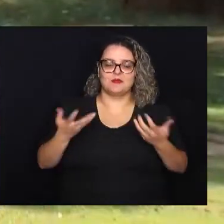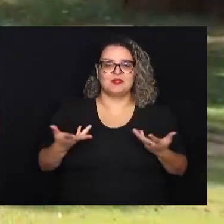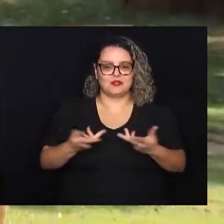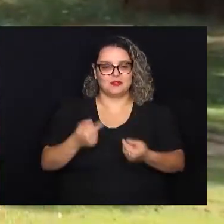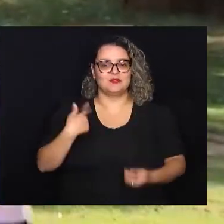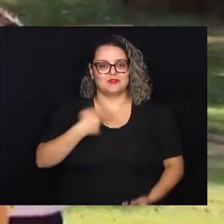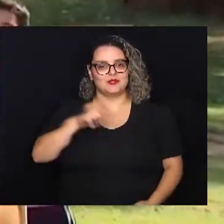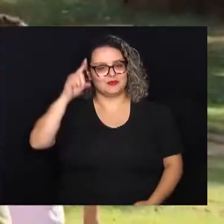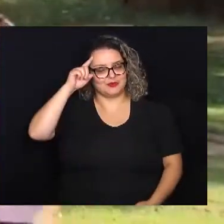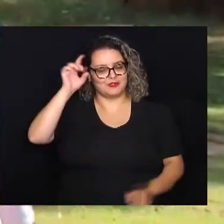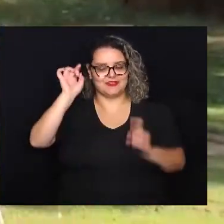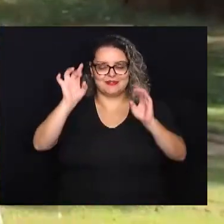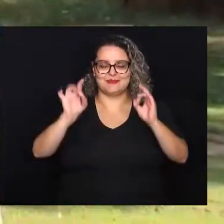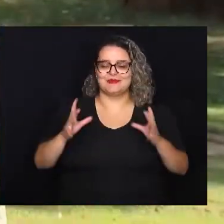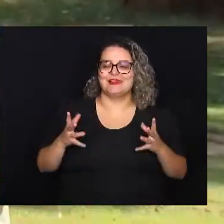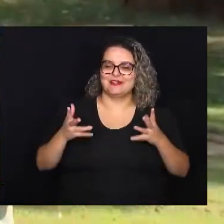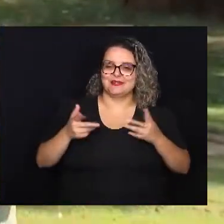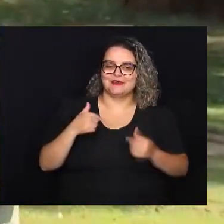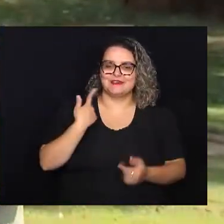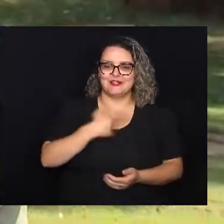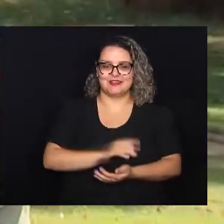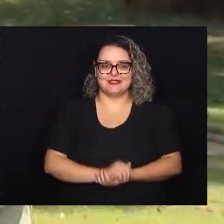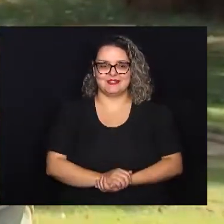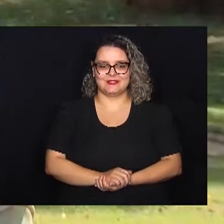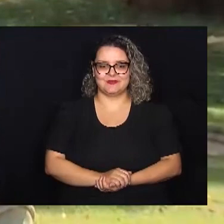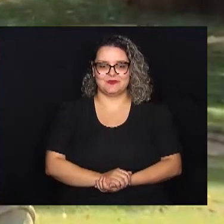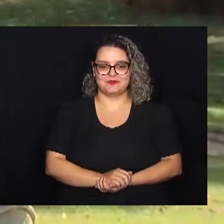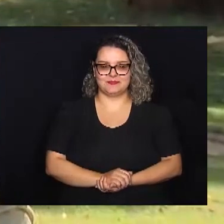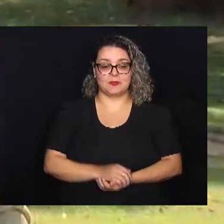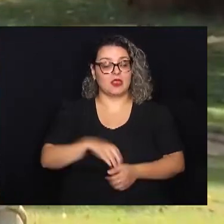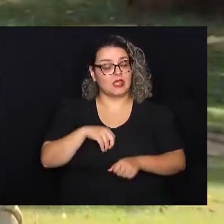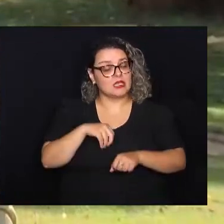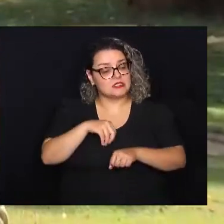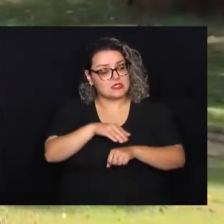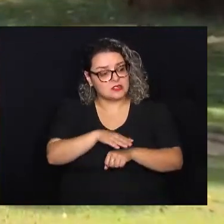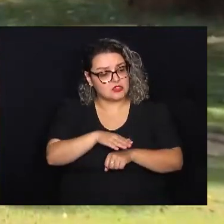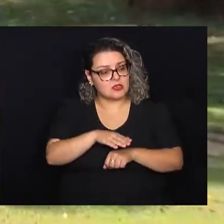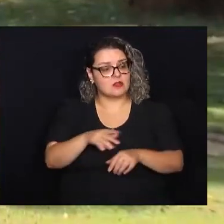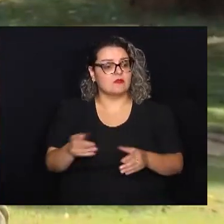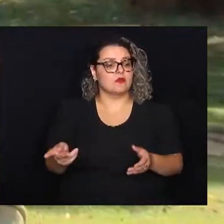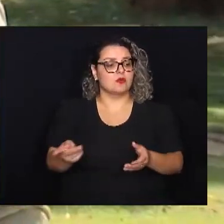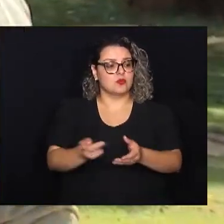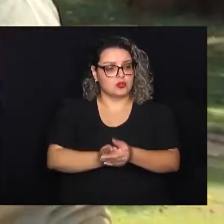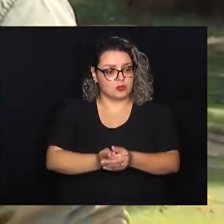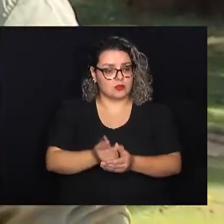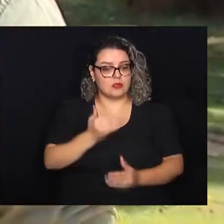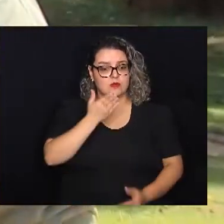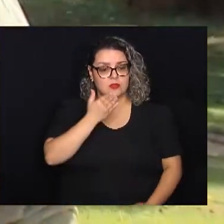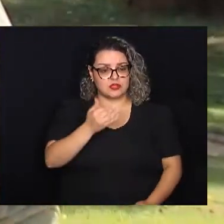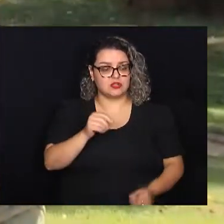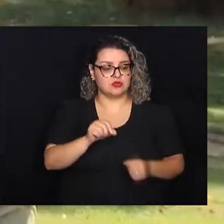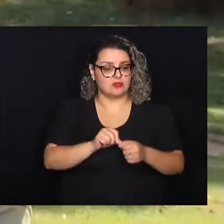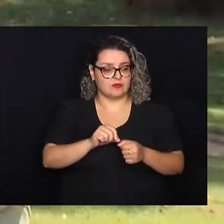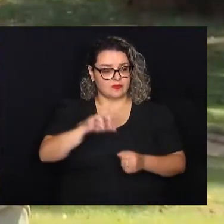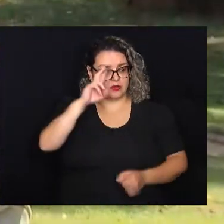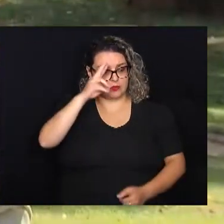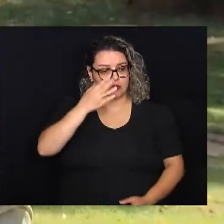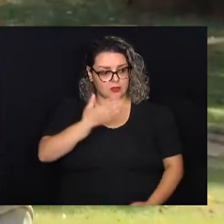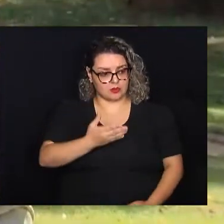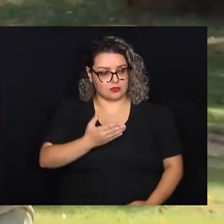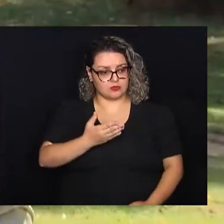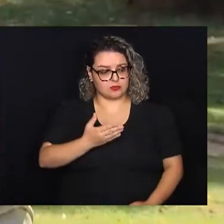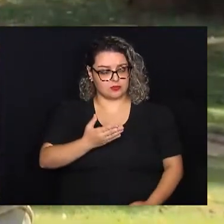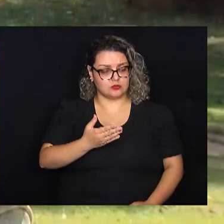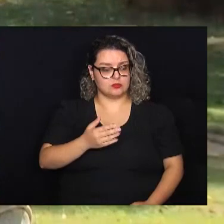é um dia muito especial para todos nós essa indicação foi protocolada esse pedido foi feito pelo Senhor por